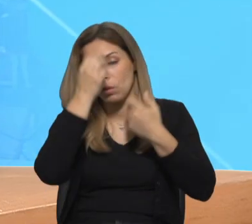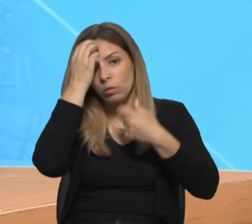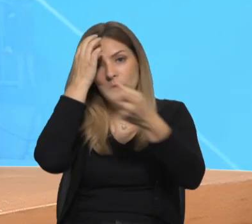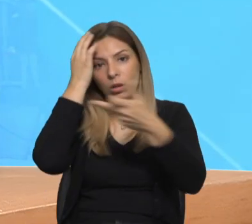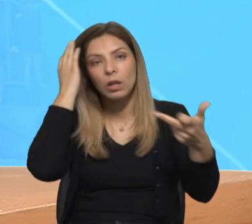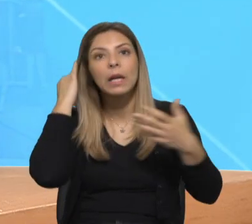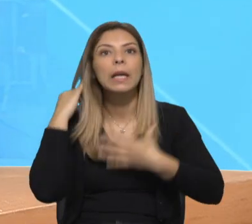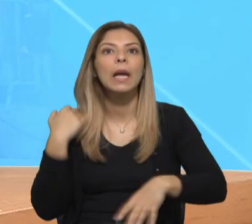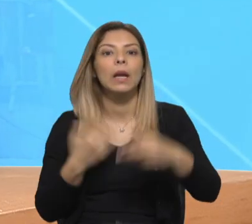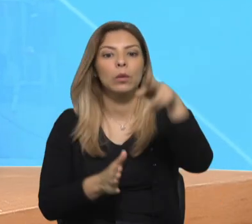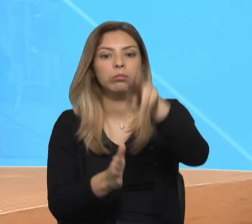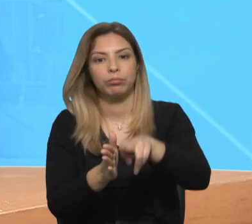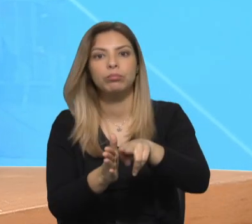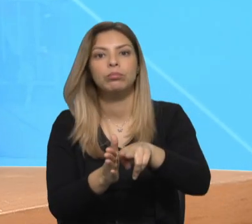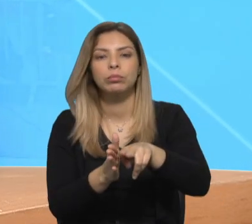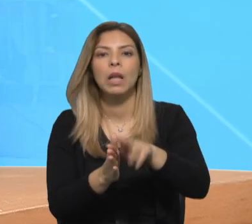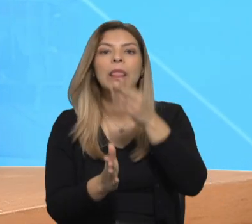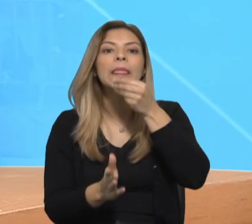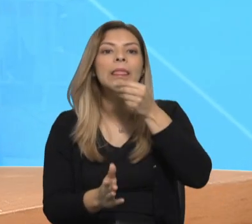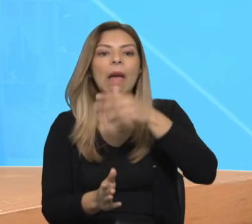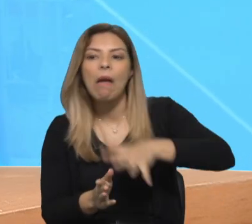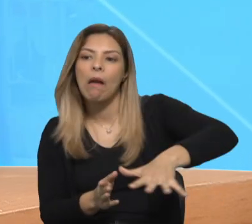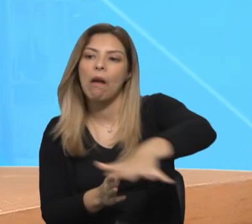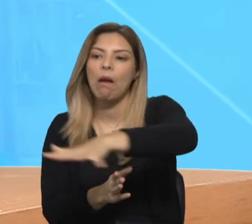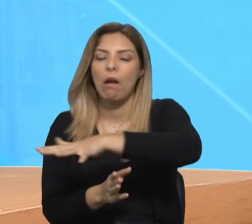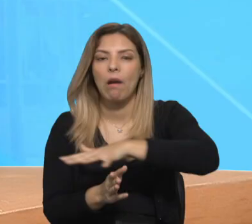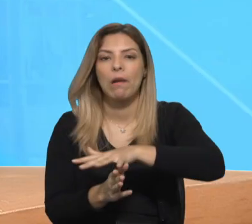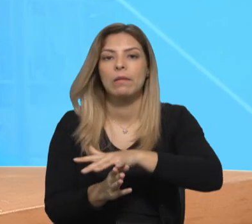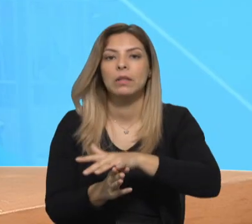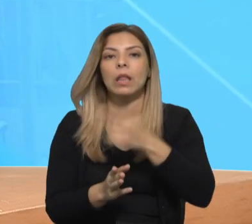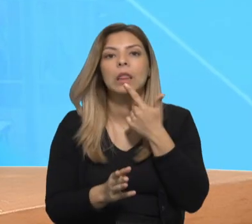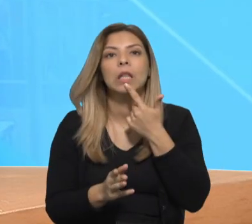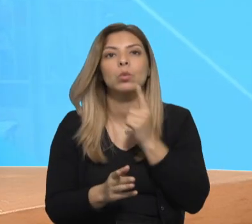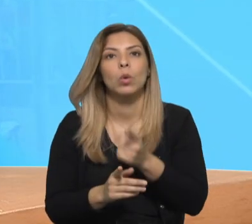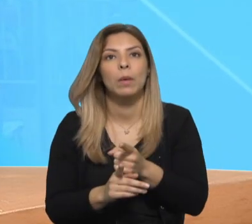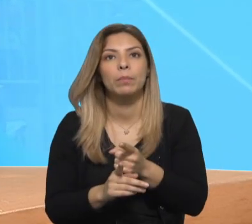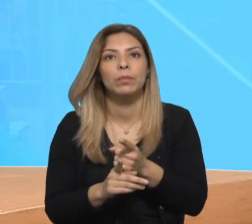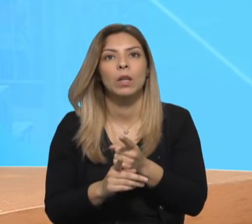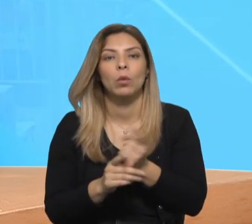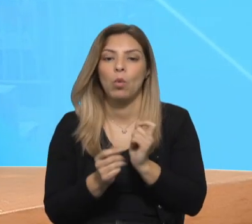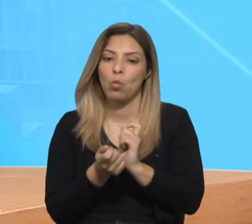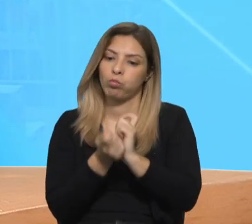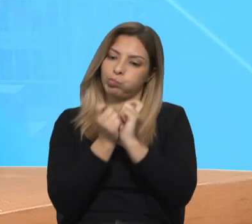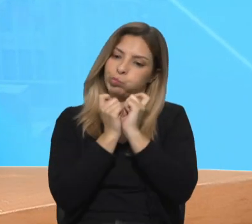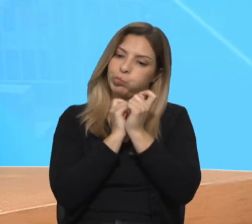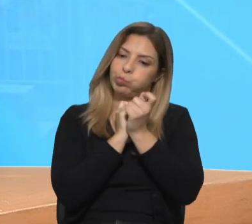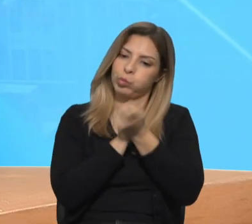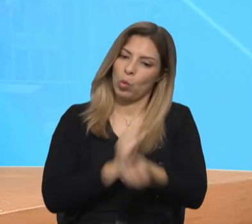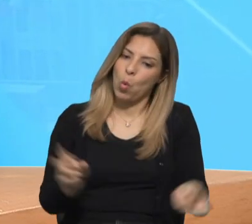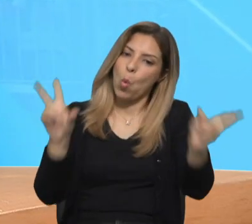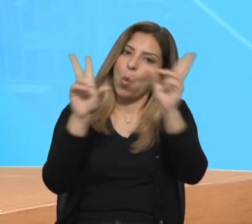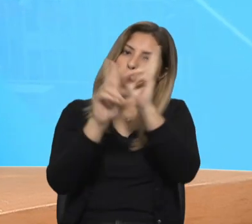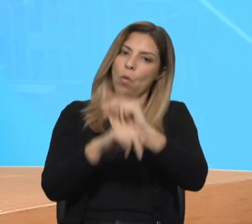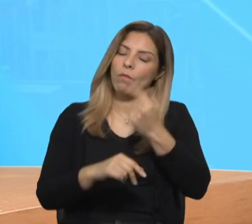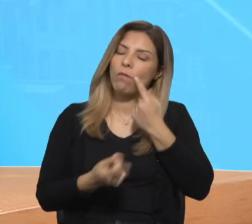numa sepultura de terra à espera da nova ressurreição, isto é